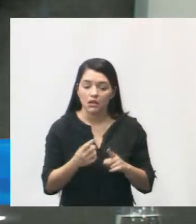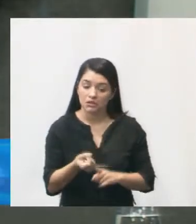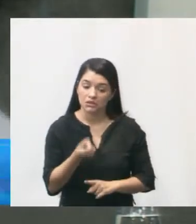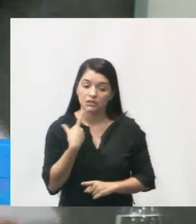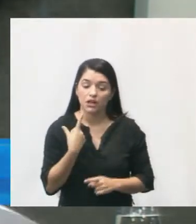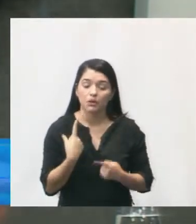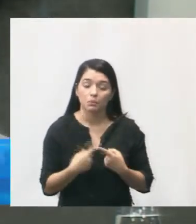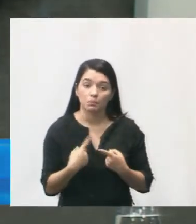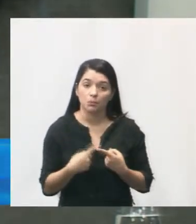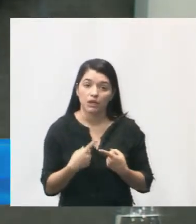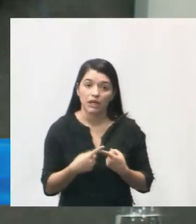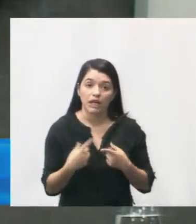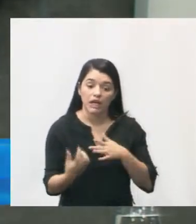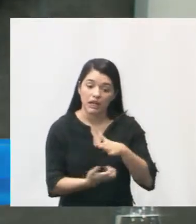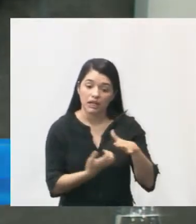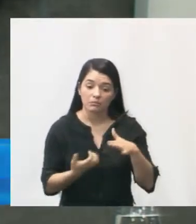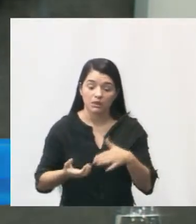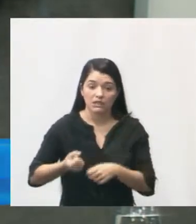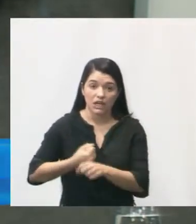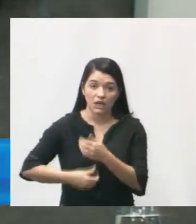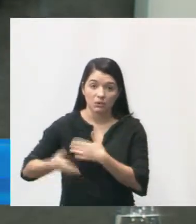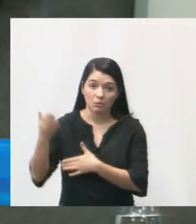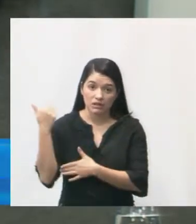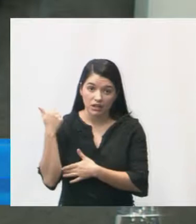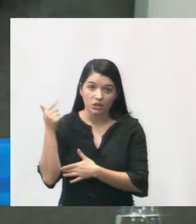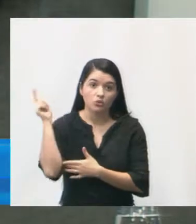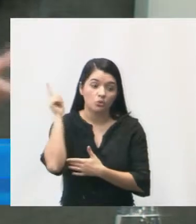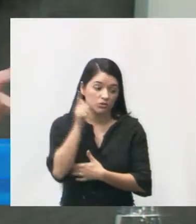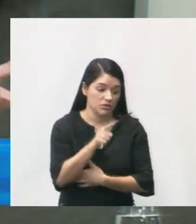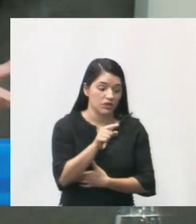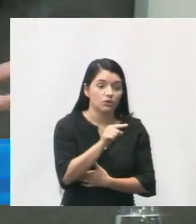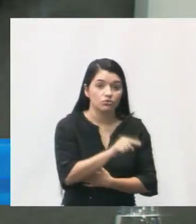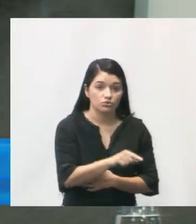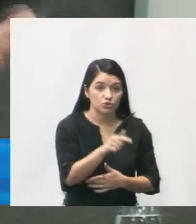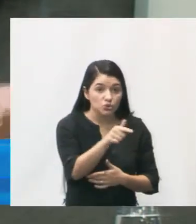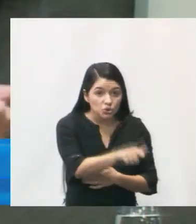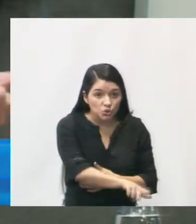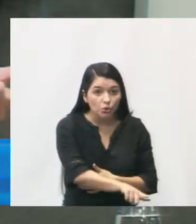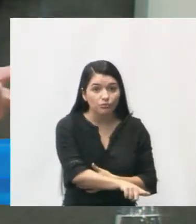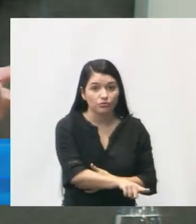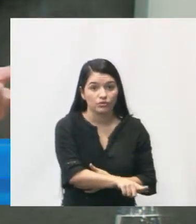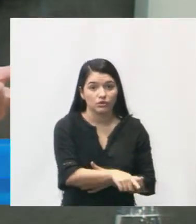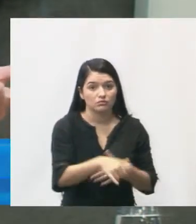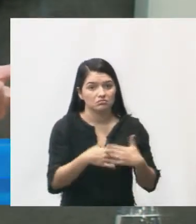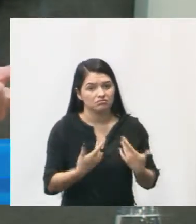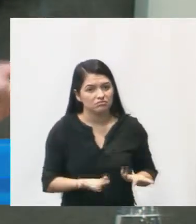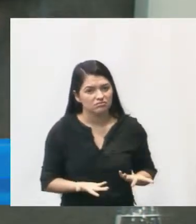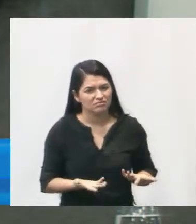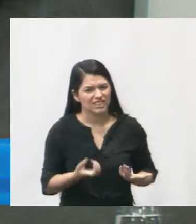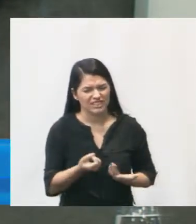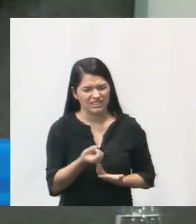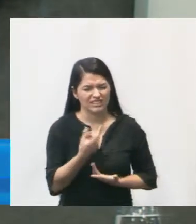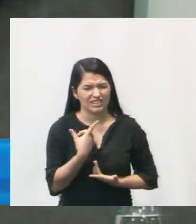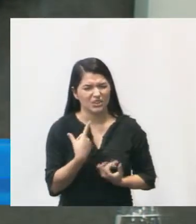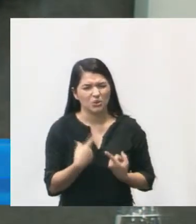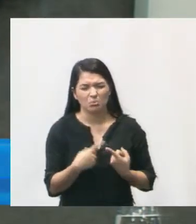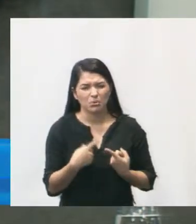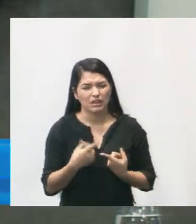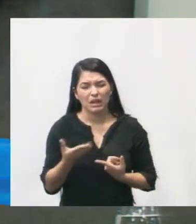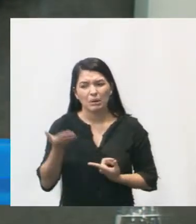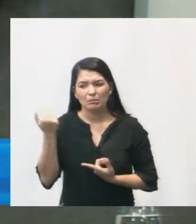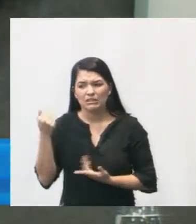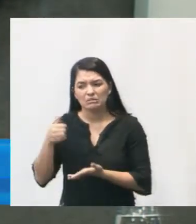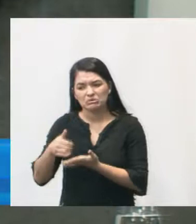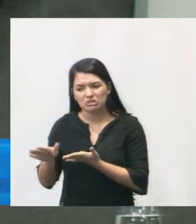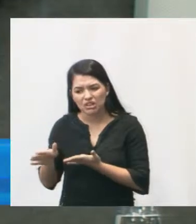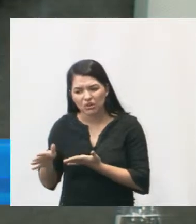ganhou a passada que ganhou essa. Então, você rescindiu um contrato com uma empresa e agora fez um contrato